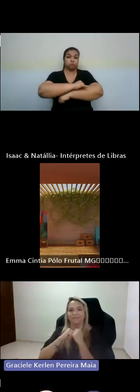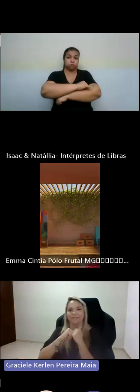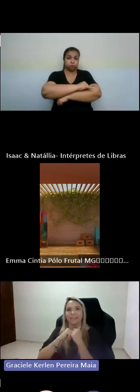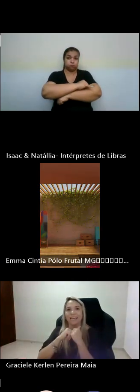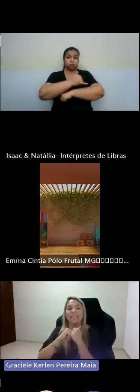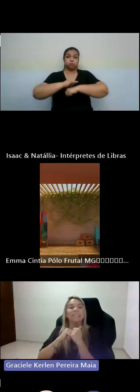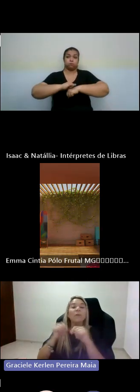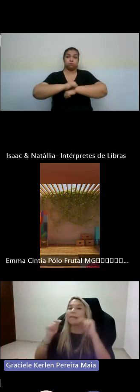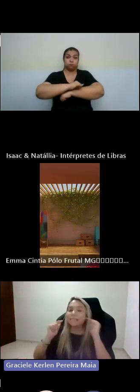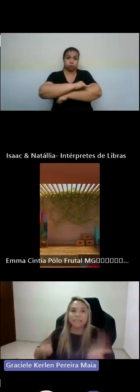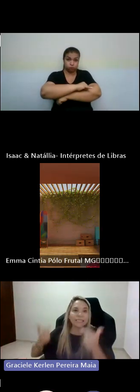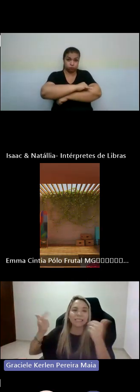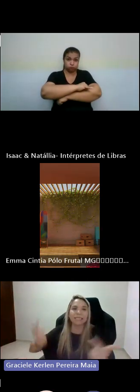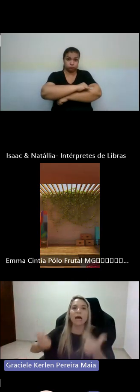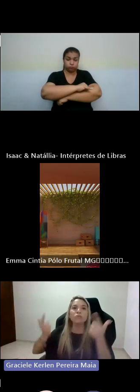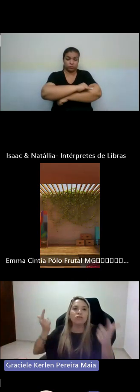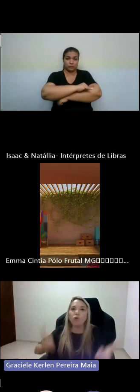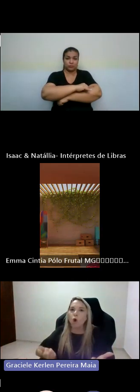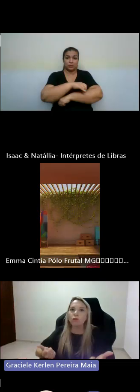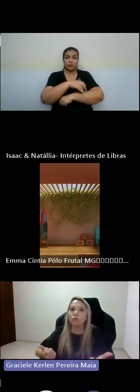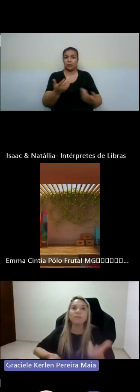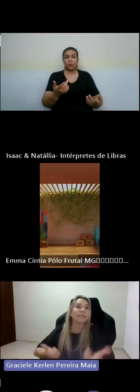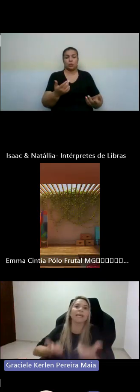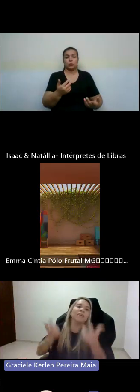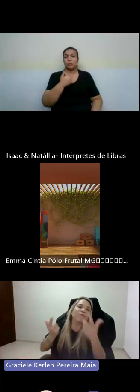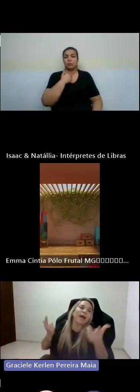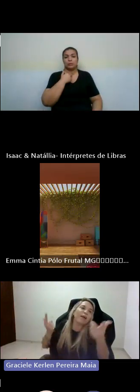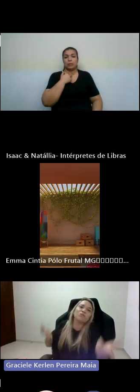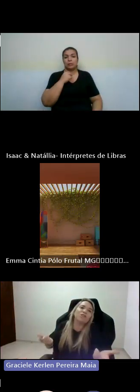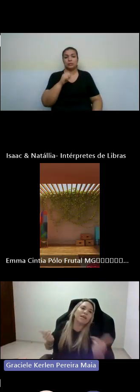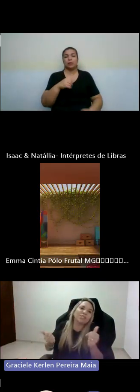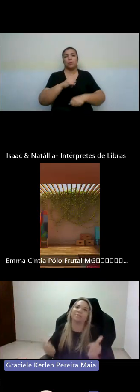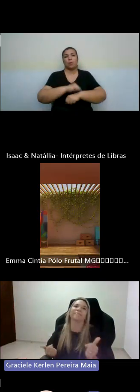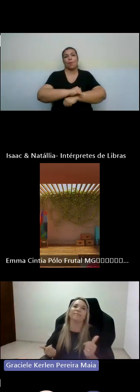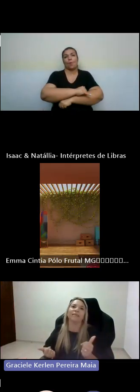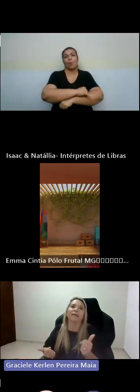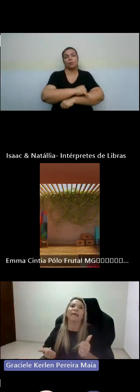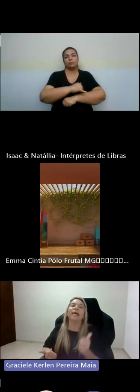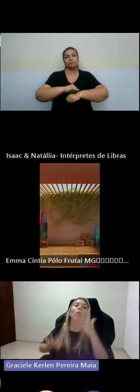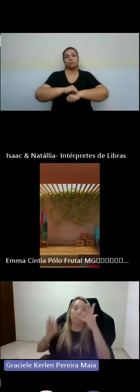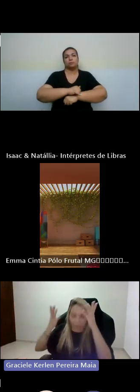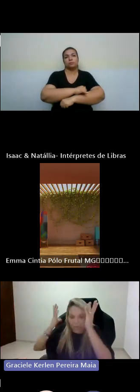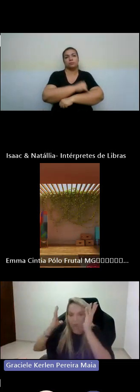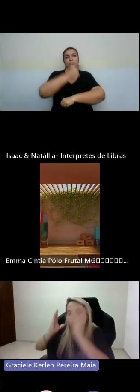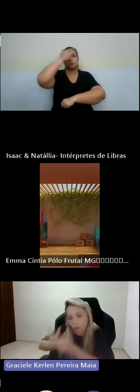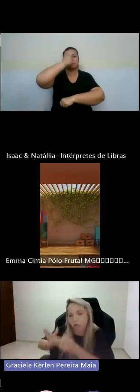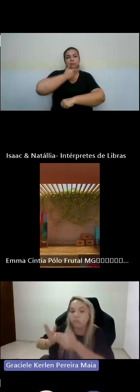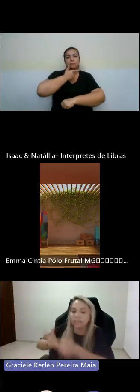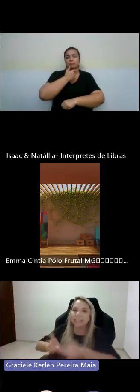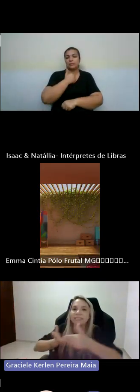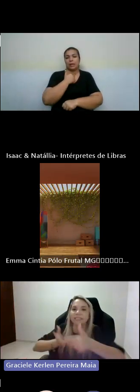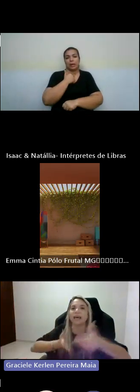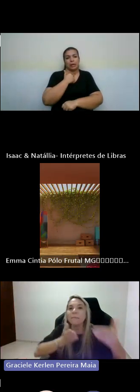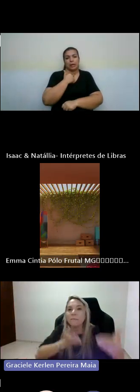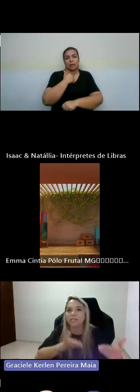bochecha. Não existe sinal de gordo sem inflar a bochecha. O sinal de